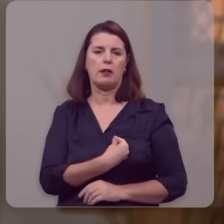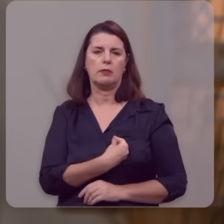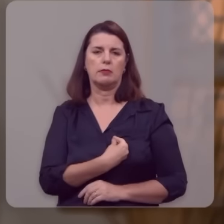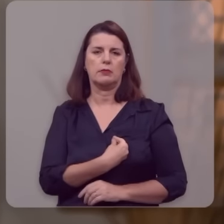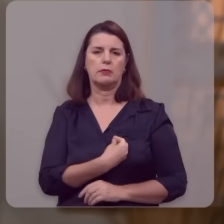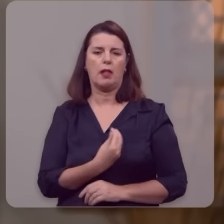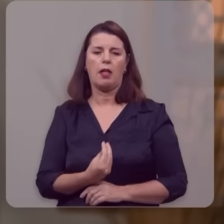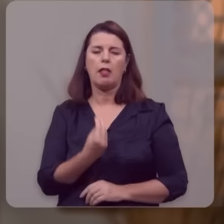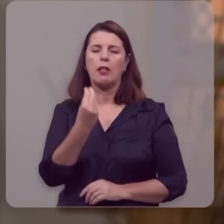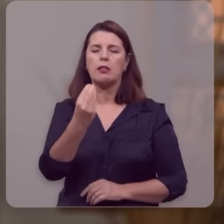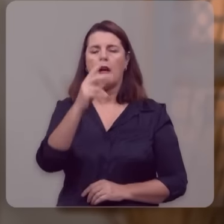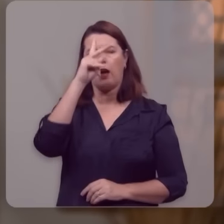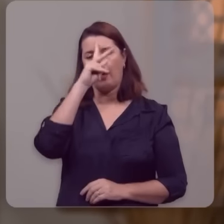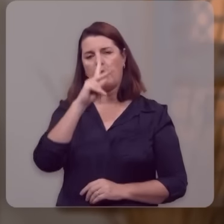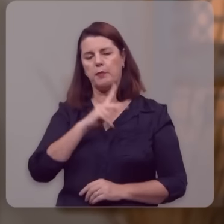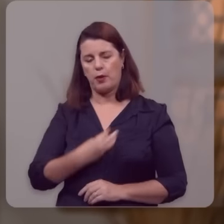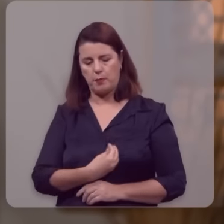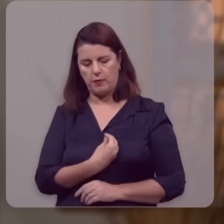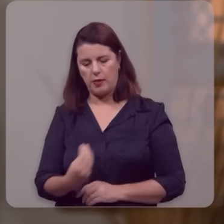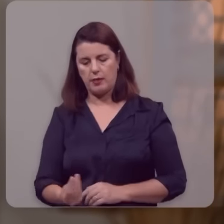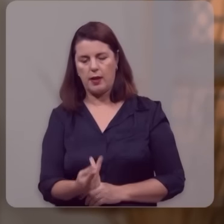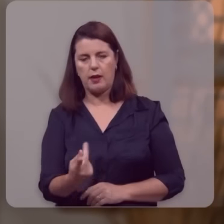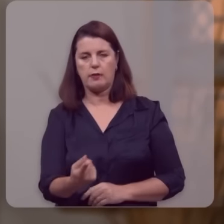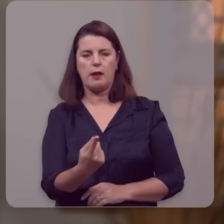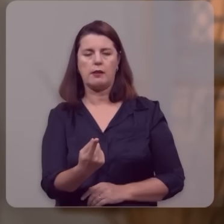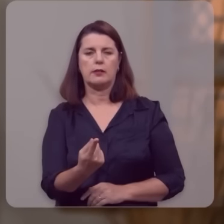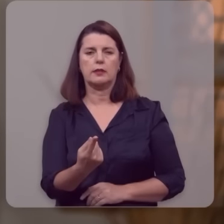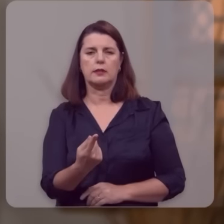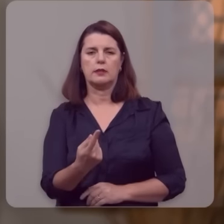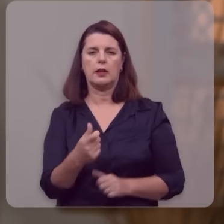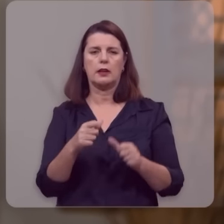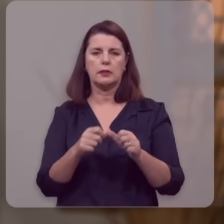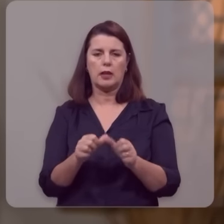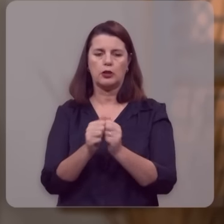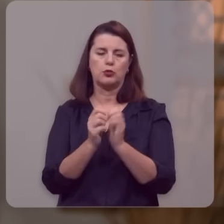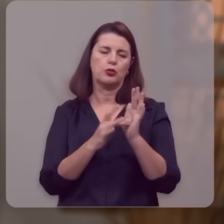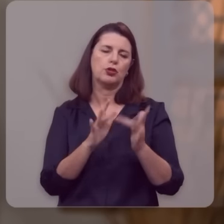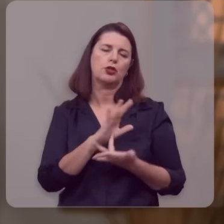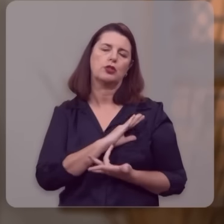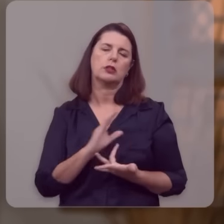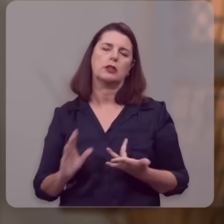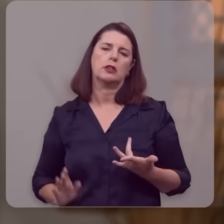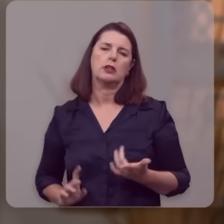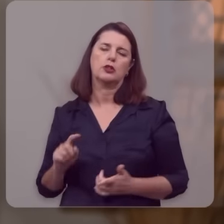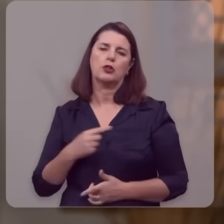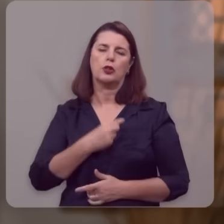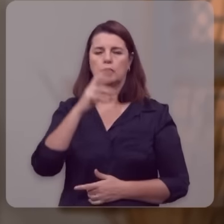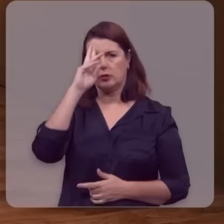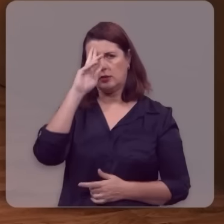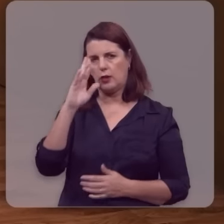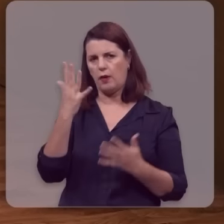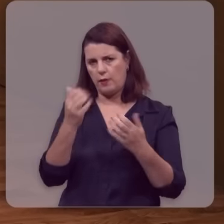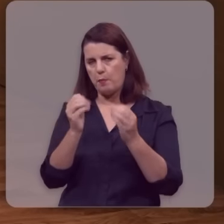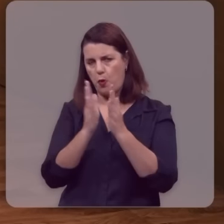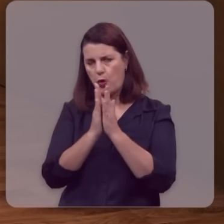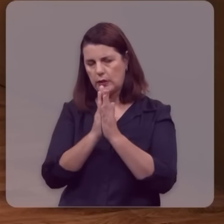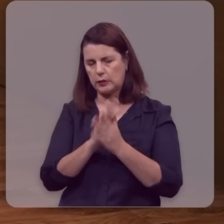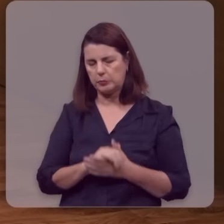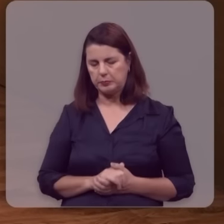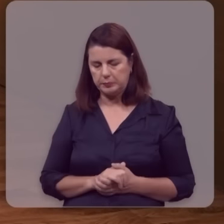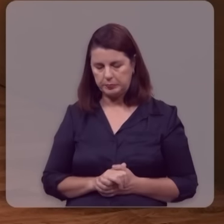você a própria vida eterna que está em Cristo Jesus nosso senhor eu vou orar